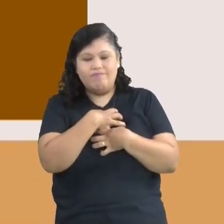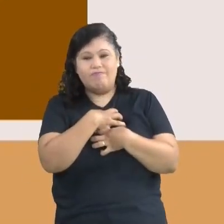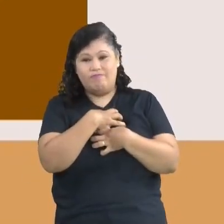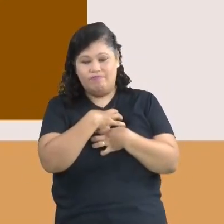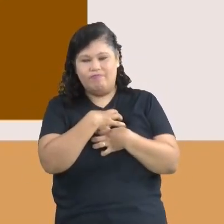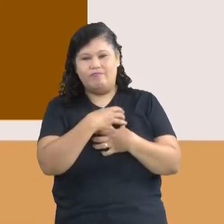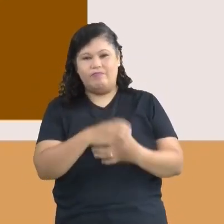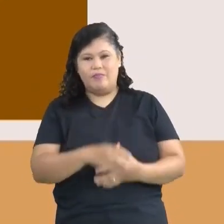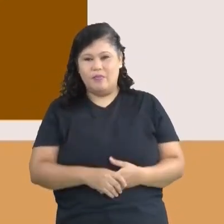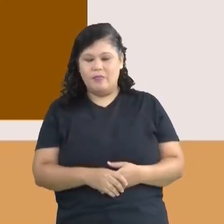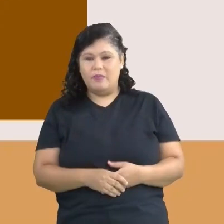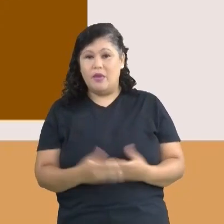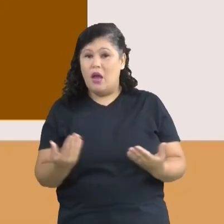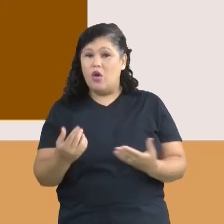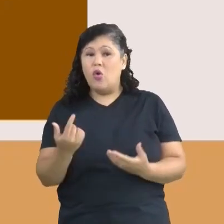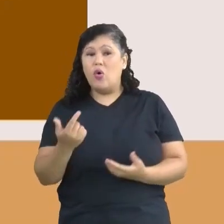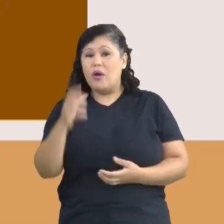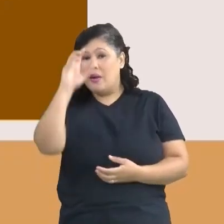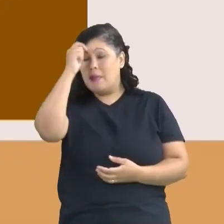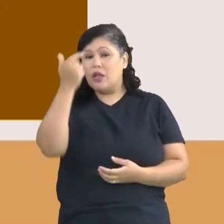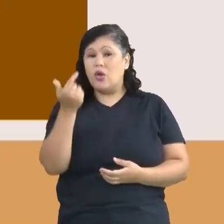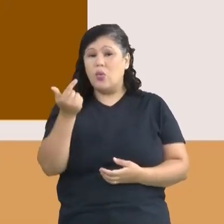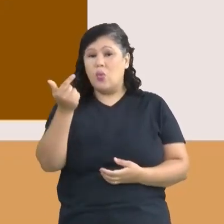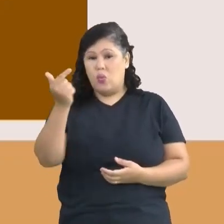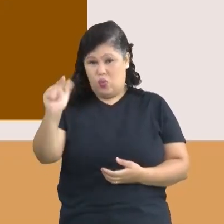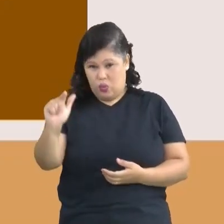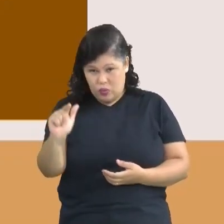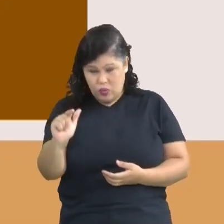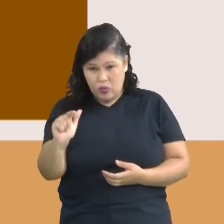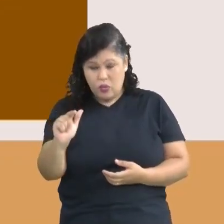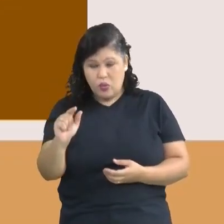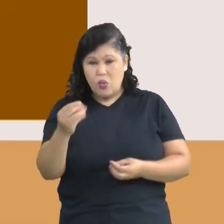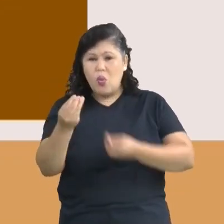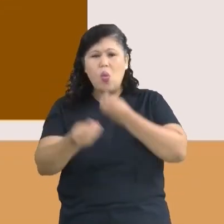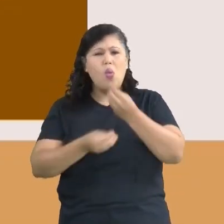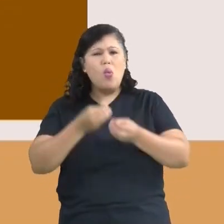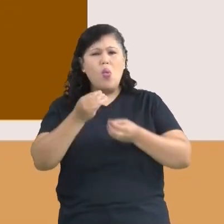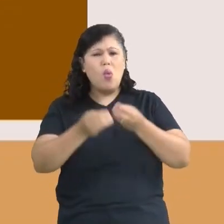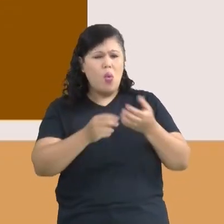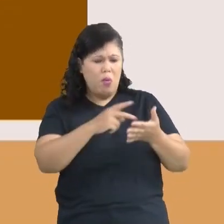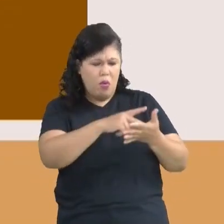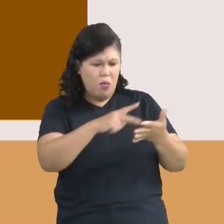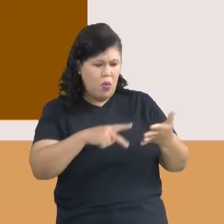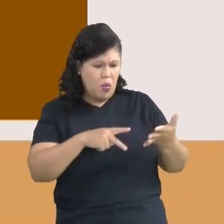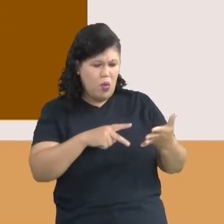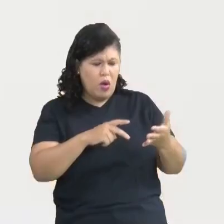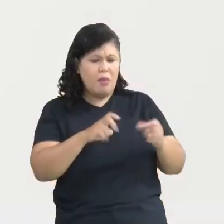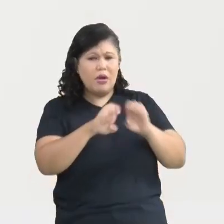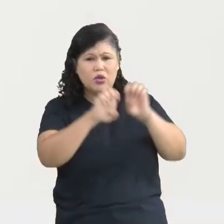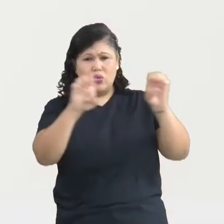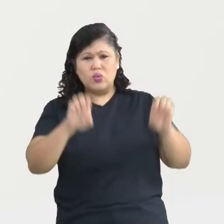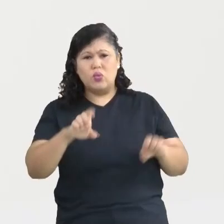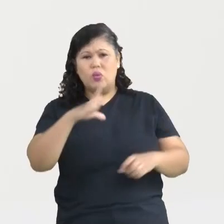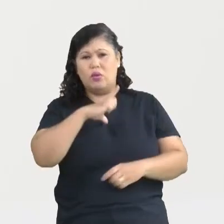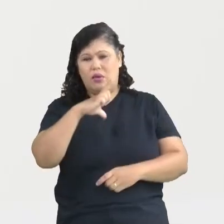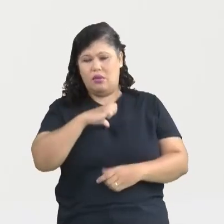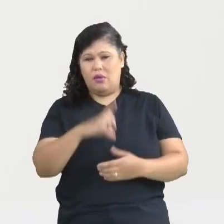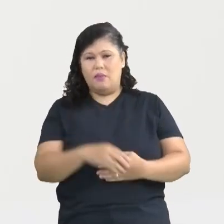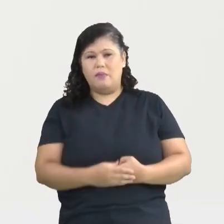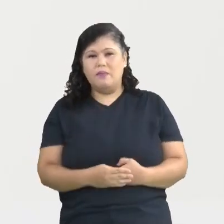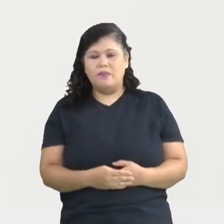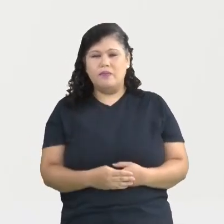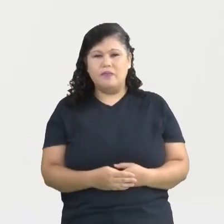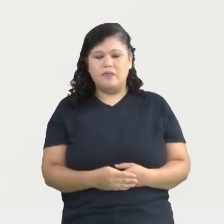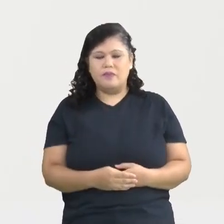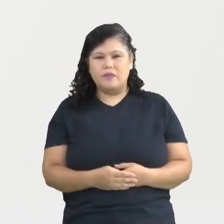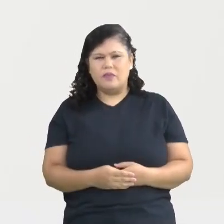Agora vamos investigar mais a fundo como o poema ele está estruturado. Vamos lá? Crianças, agora